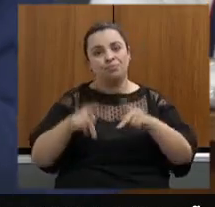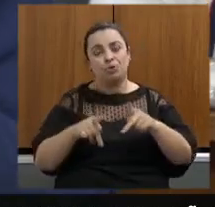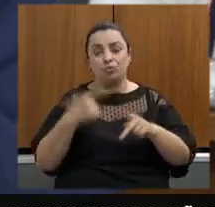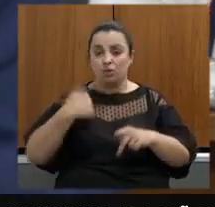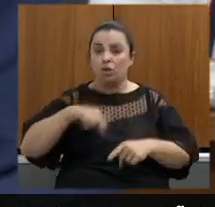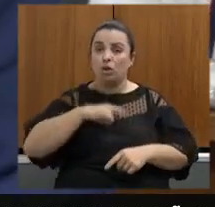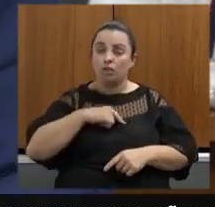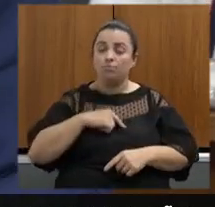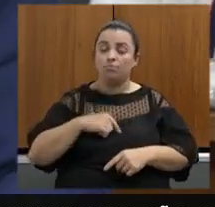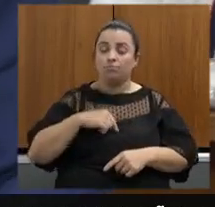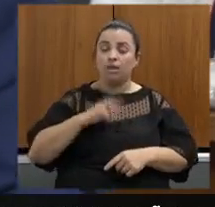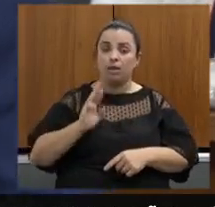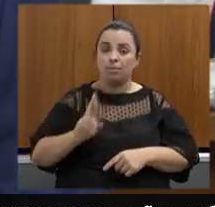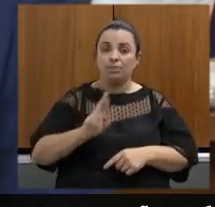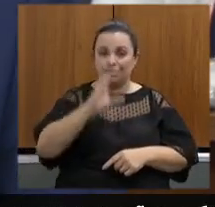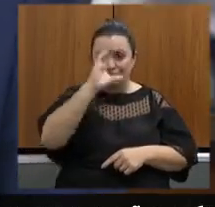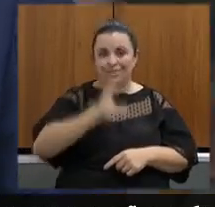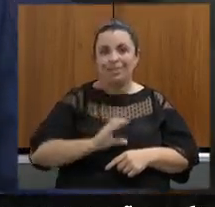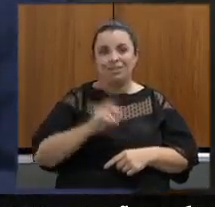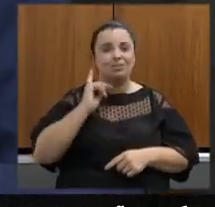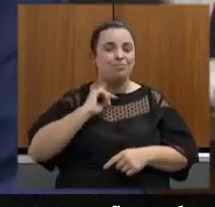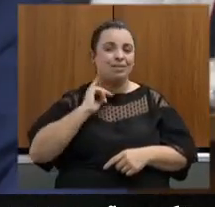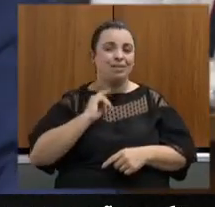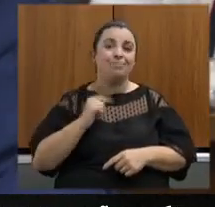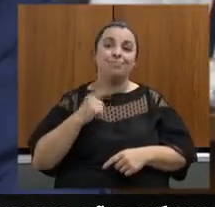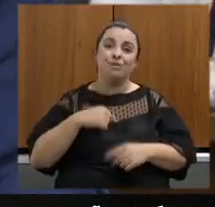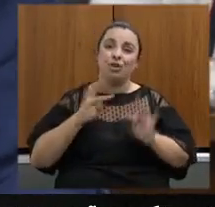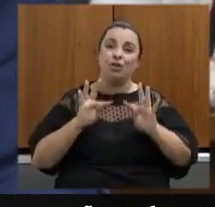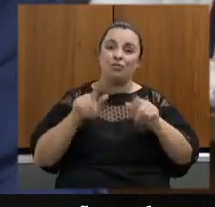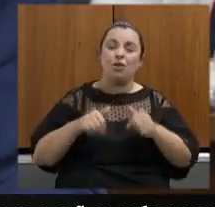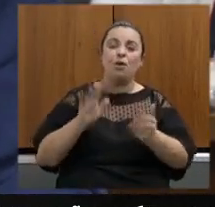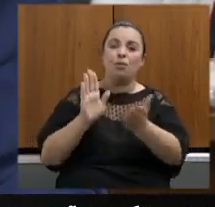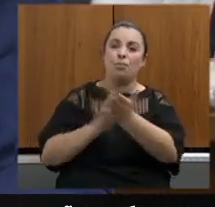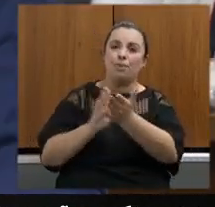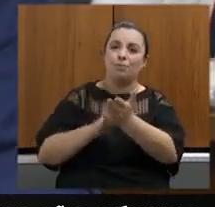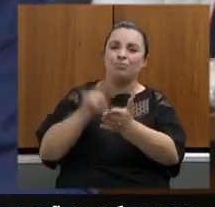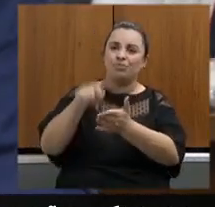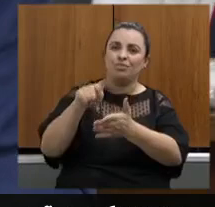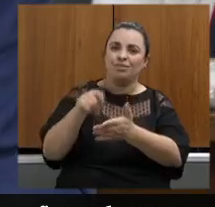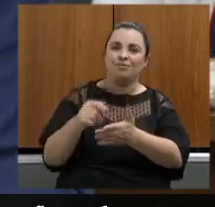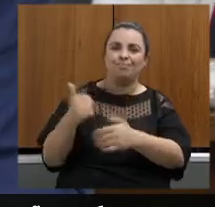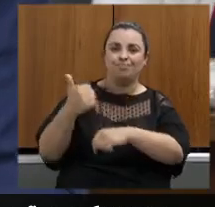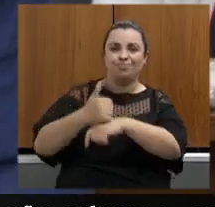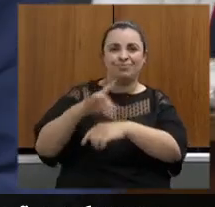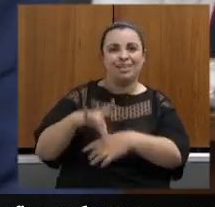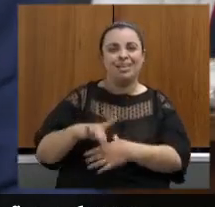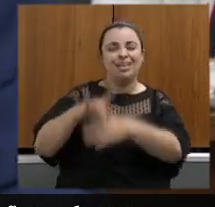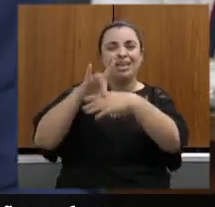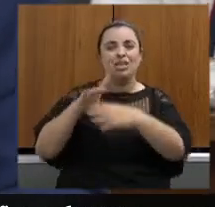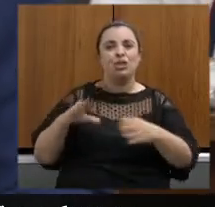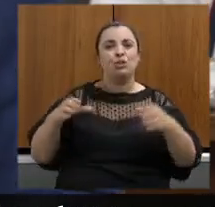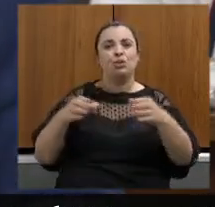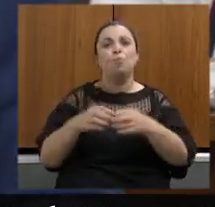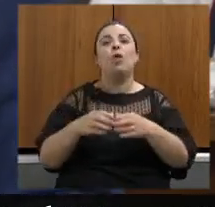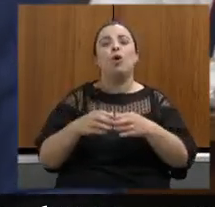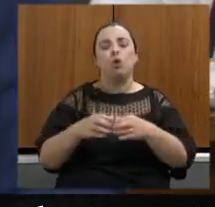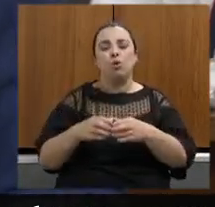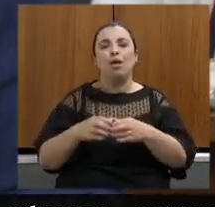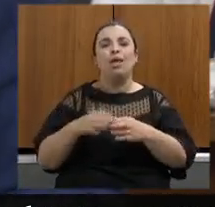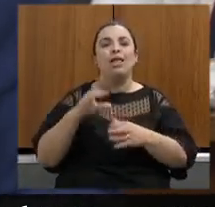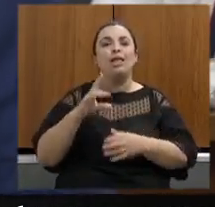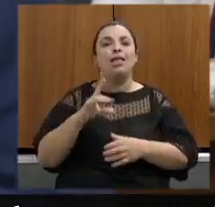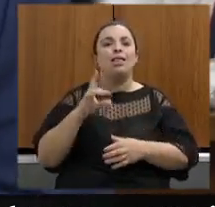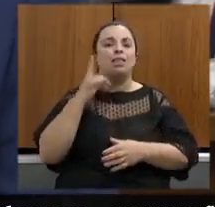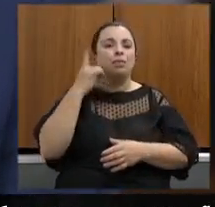E para finalizar parabenizá-lo pela nomeação como líder do bloco Deputado Luiz Humberto Carneiro